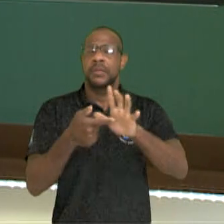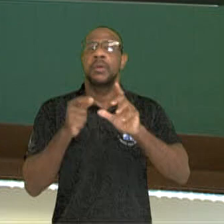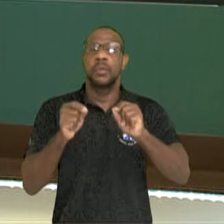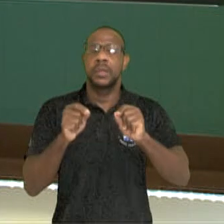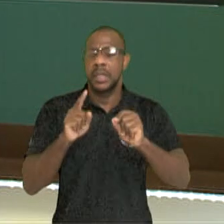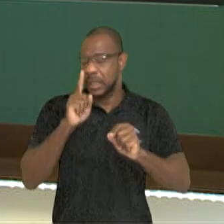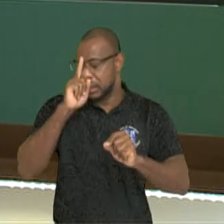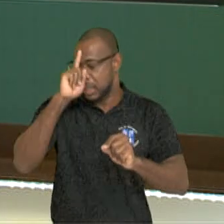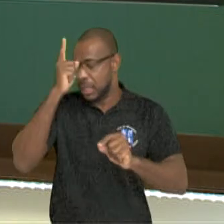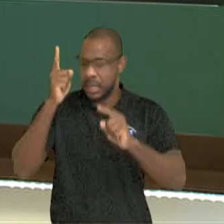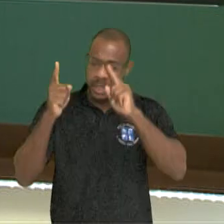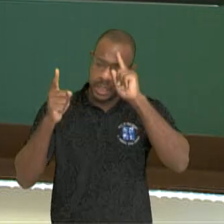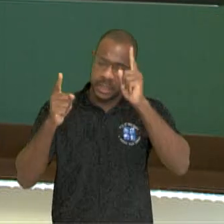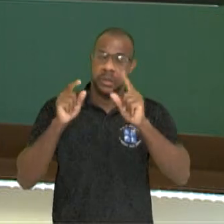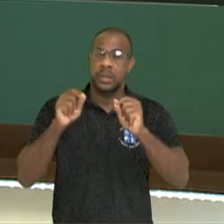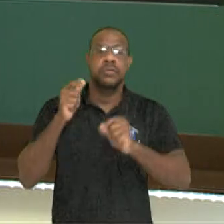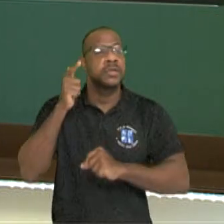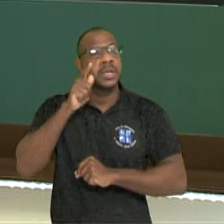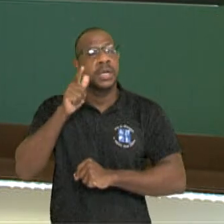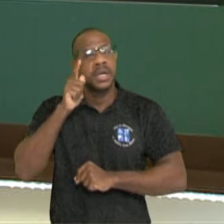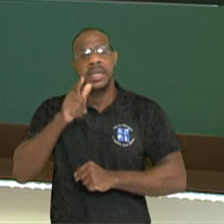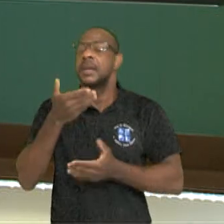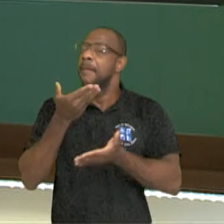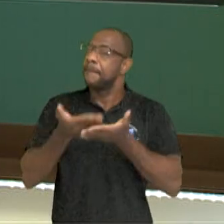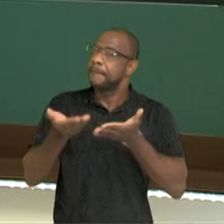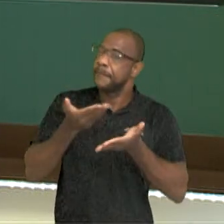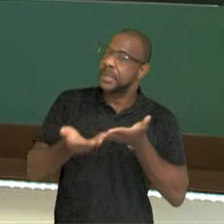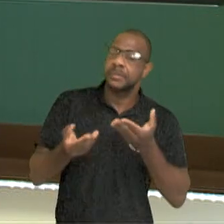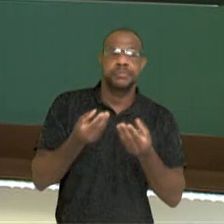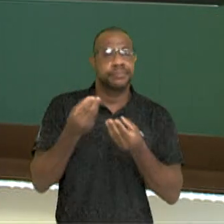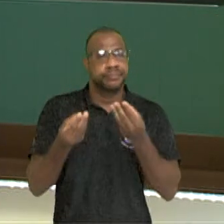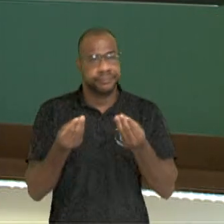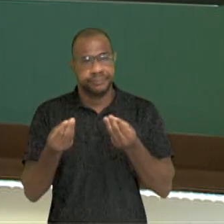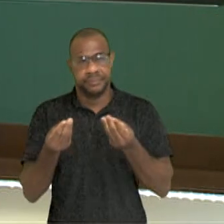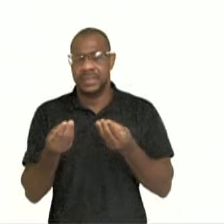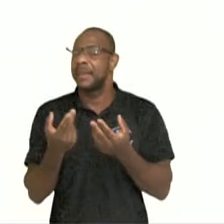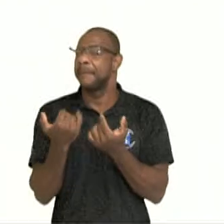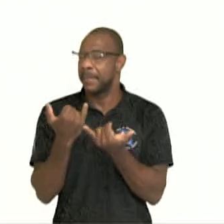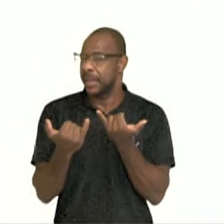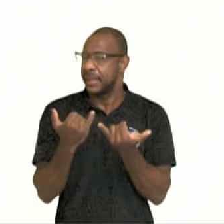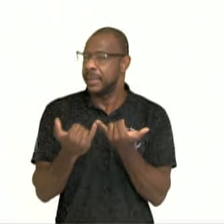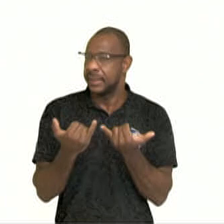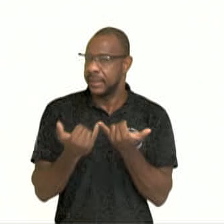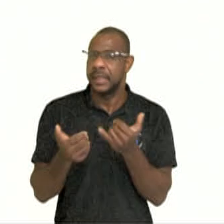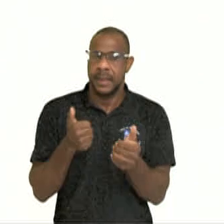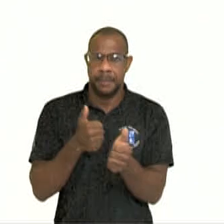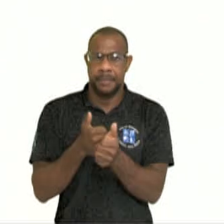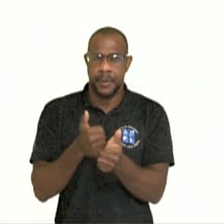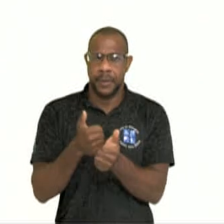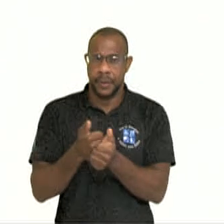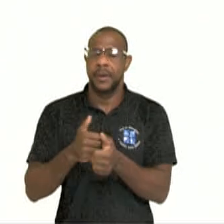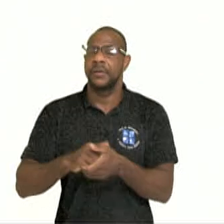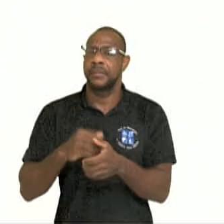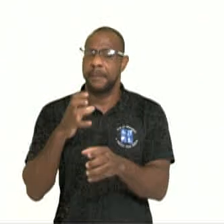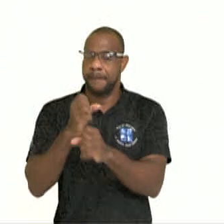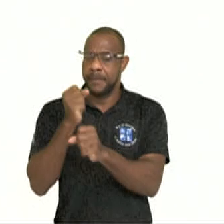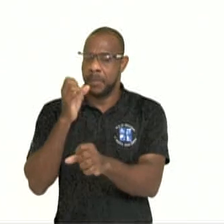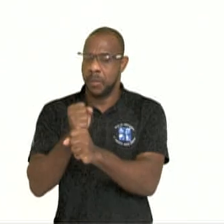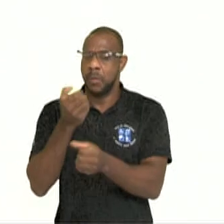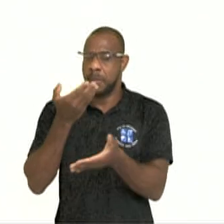as ideias de ganho e perda, que é bem parecido, bem próximo de lucro e